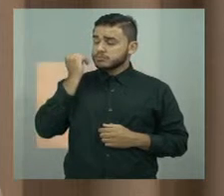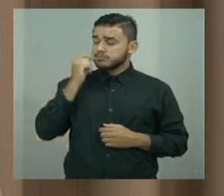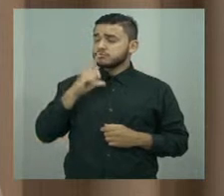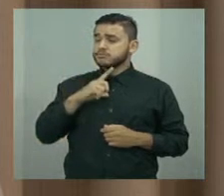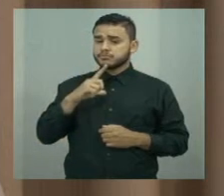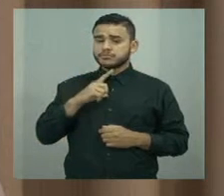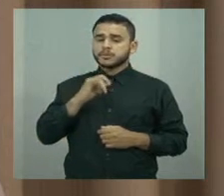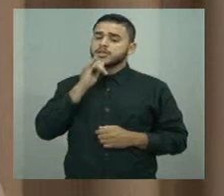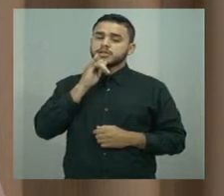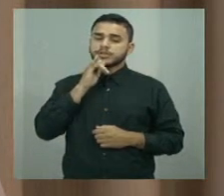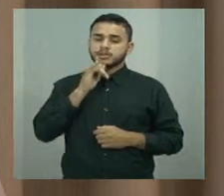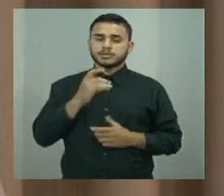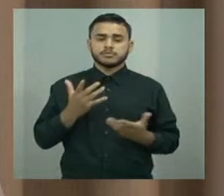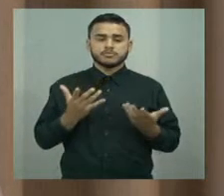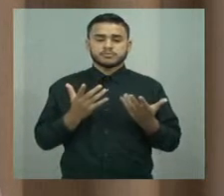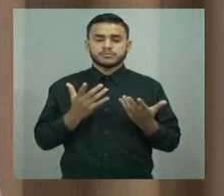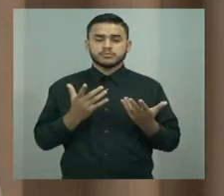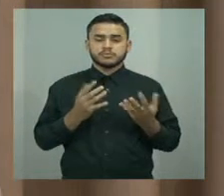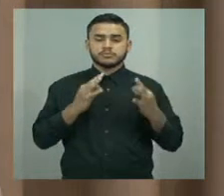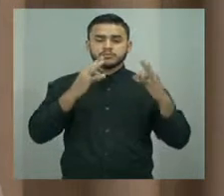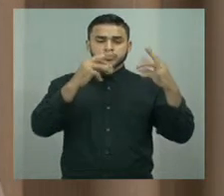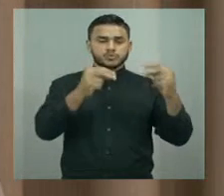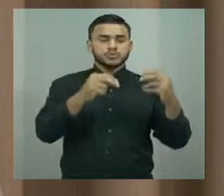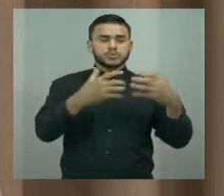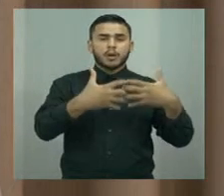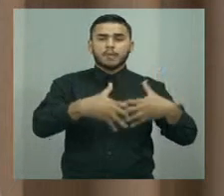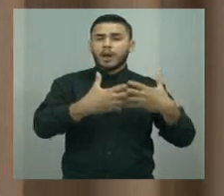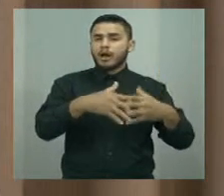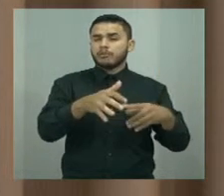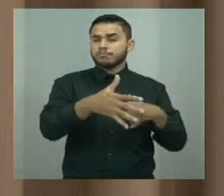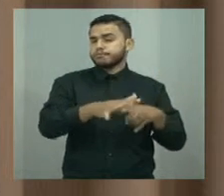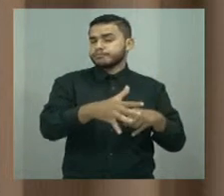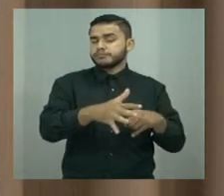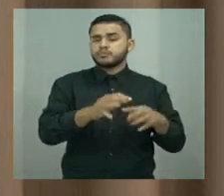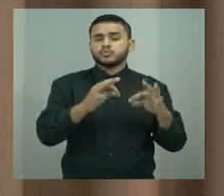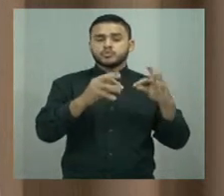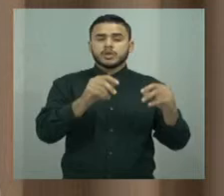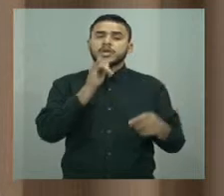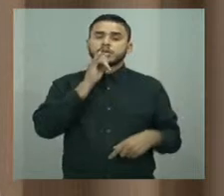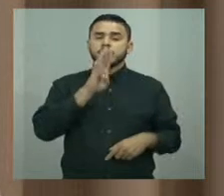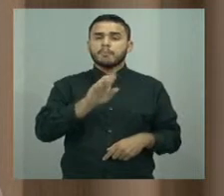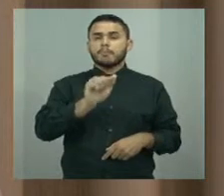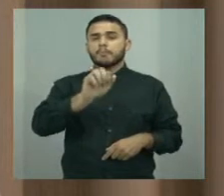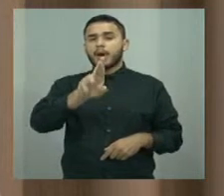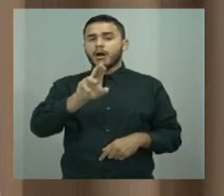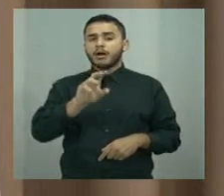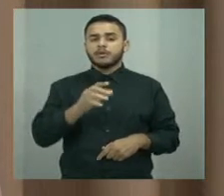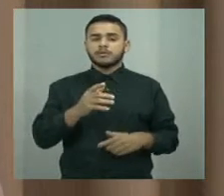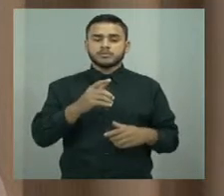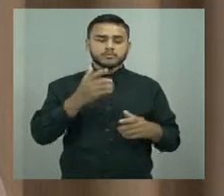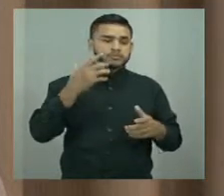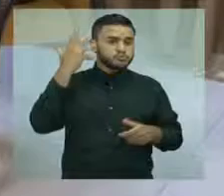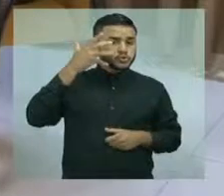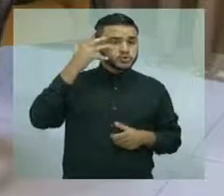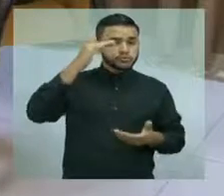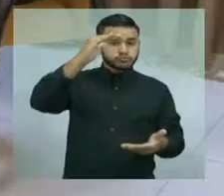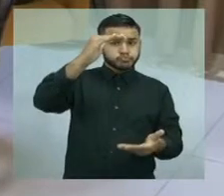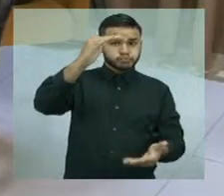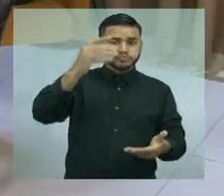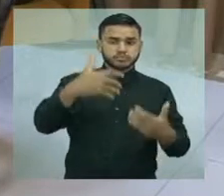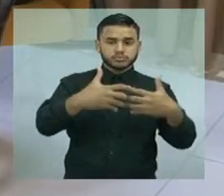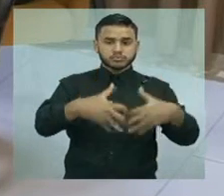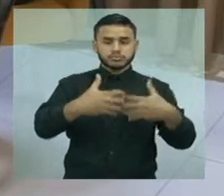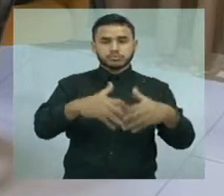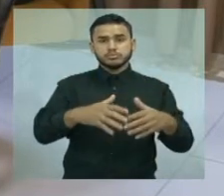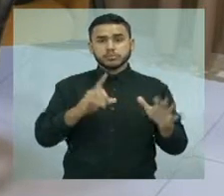a máquinas, motores, compressores, aplicada a estabelecimentos comerciais que utilizam equipamentos sonoros, né, aquelas